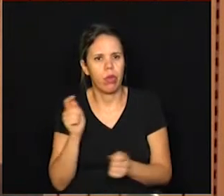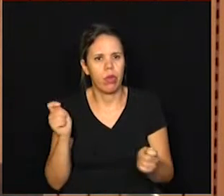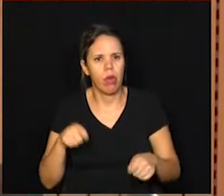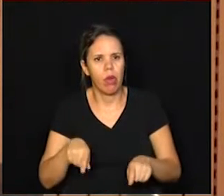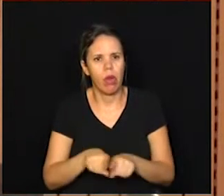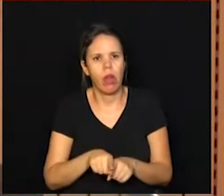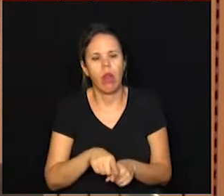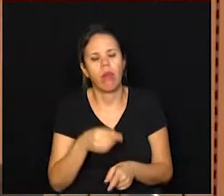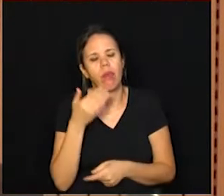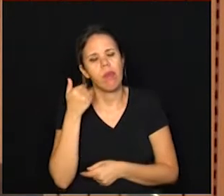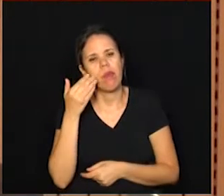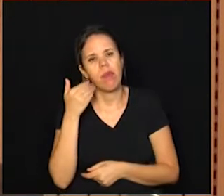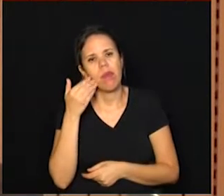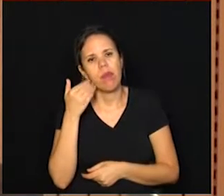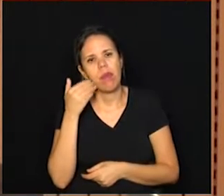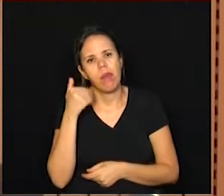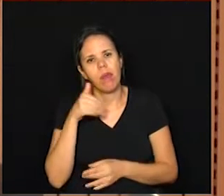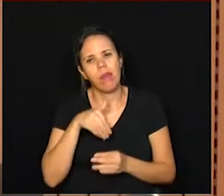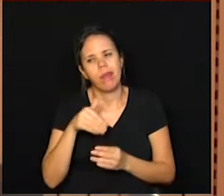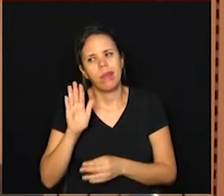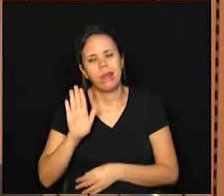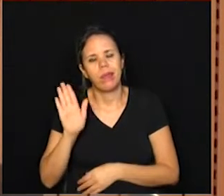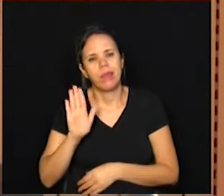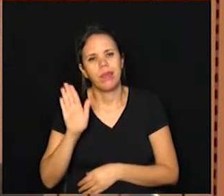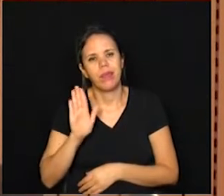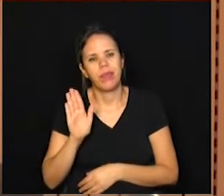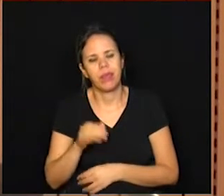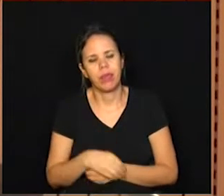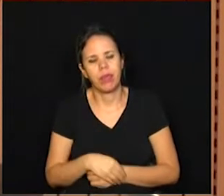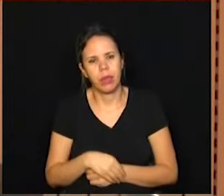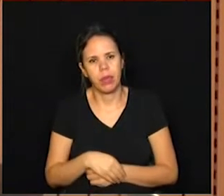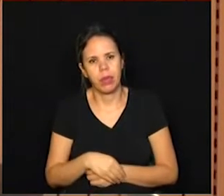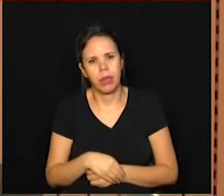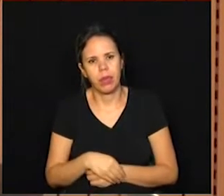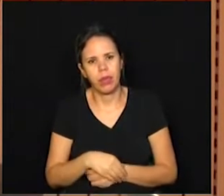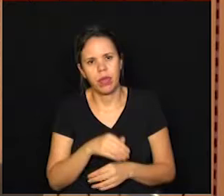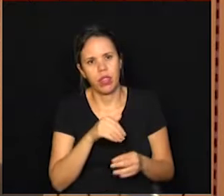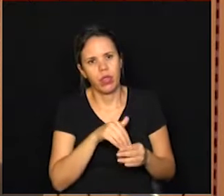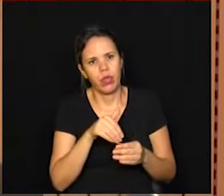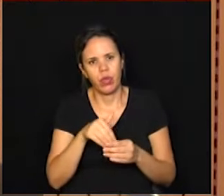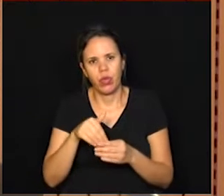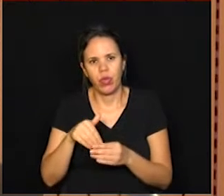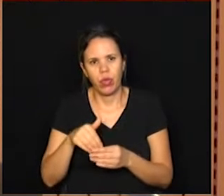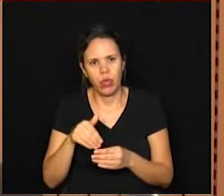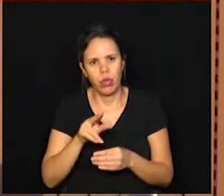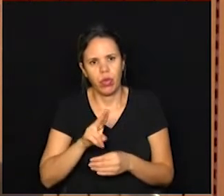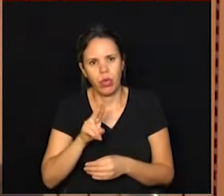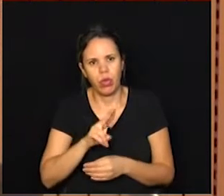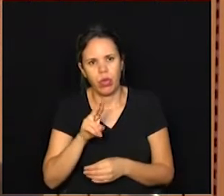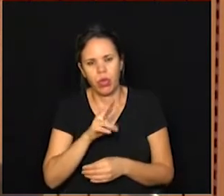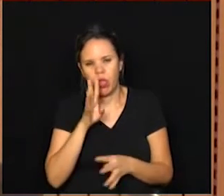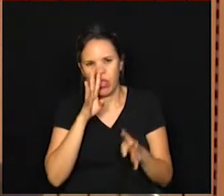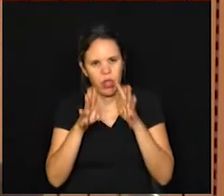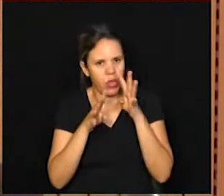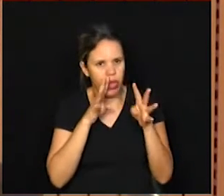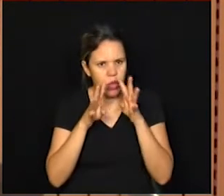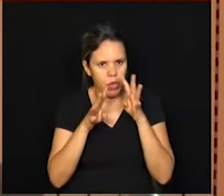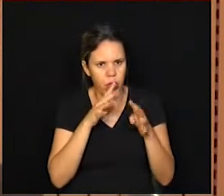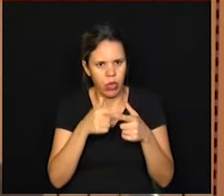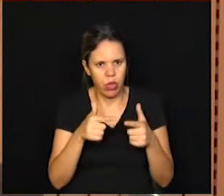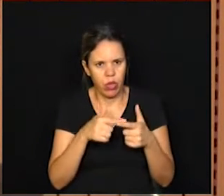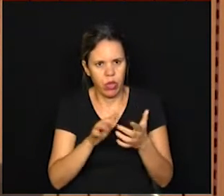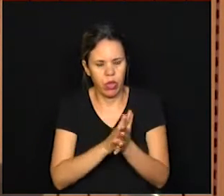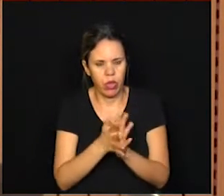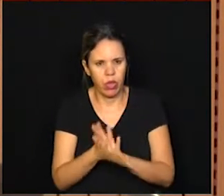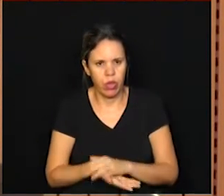tirar proveito das eleições e direcionar votos através de calúnias, de difamações,